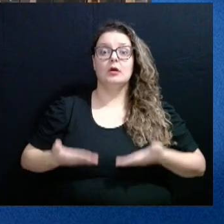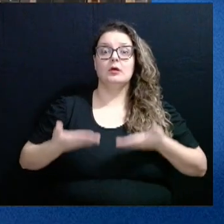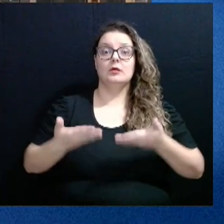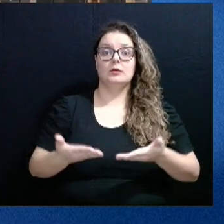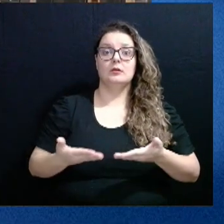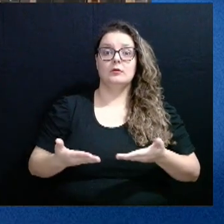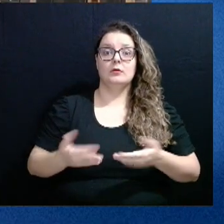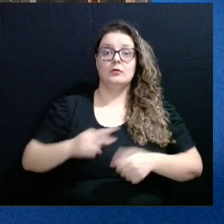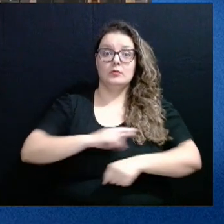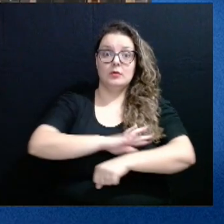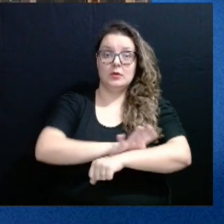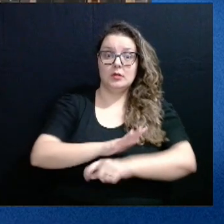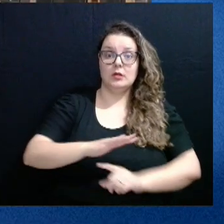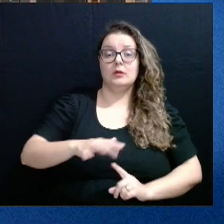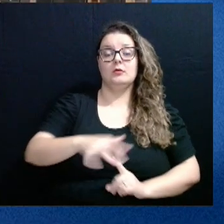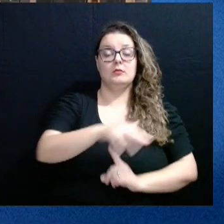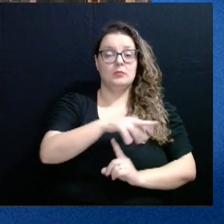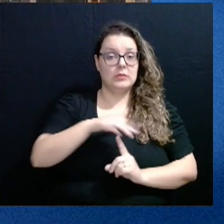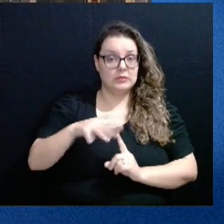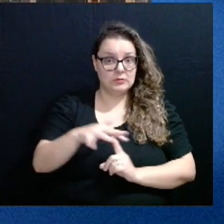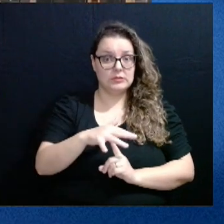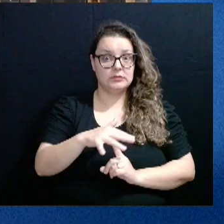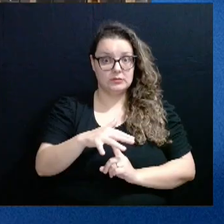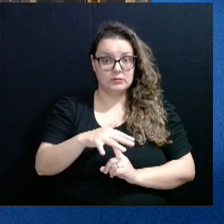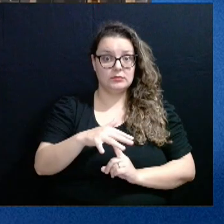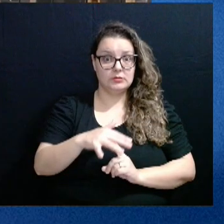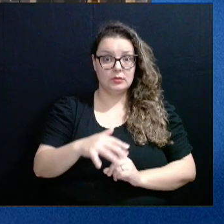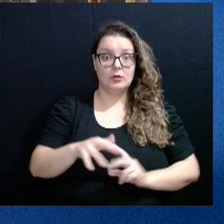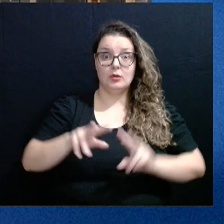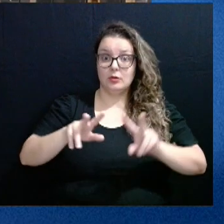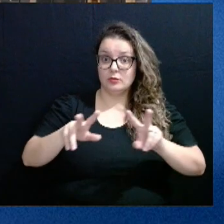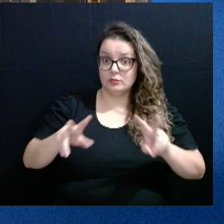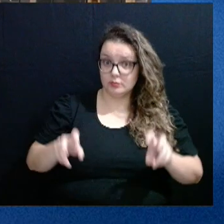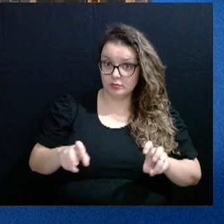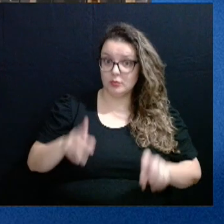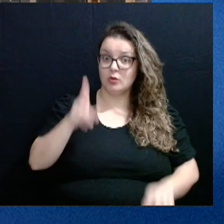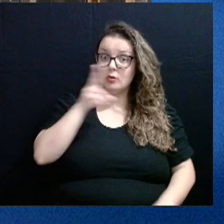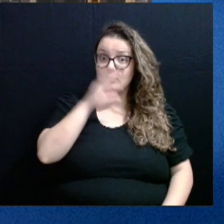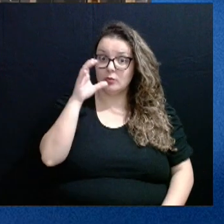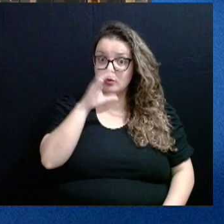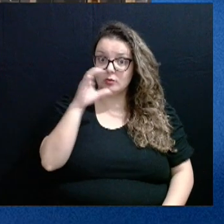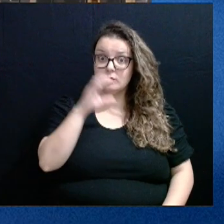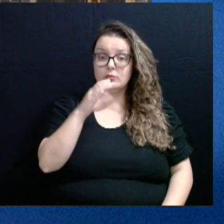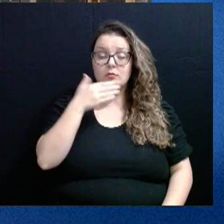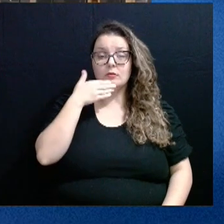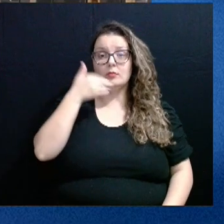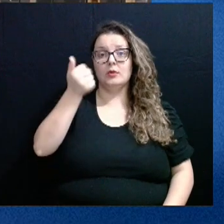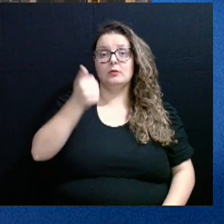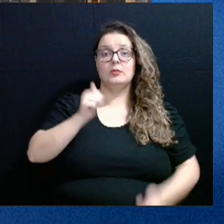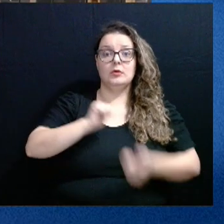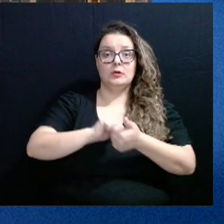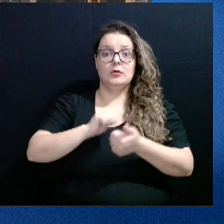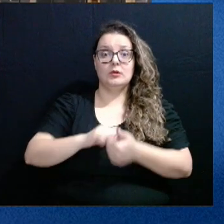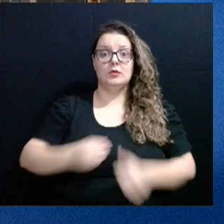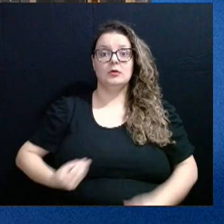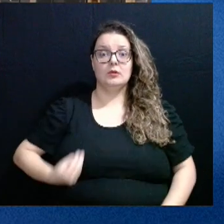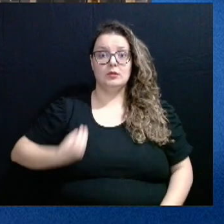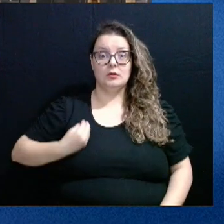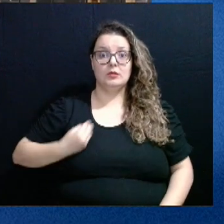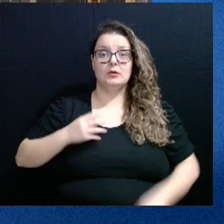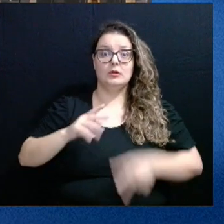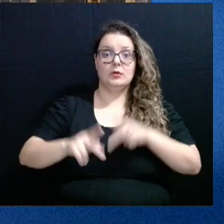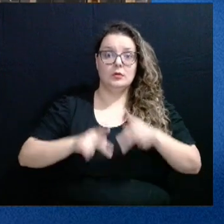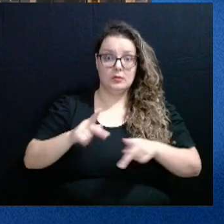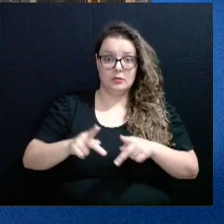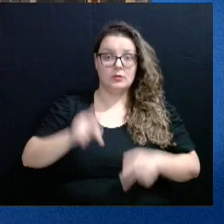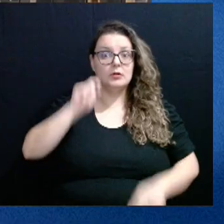racismo ambiental como uma questão urgente para a melhoria da qualidade de vida da população